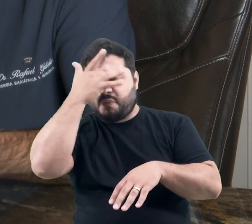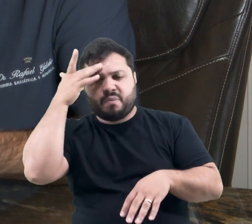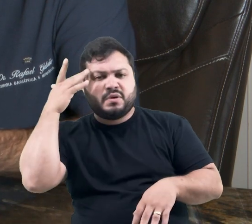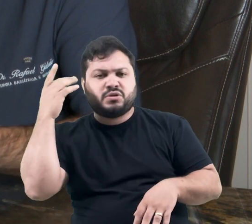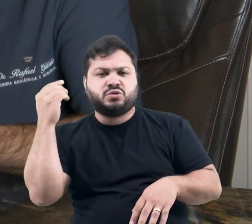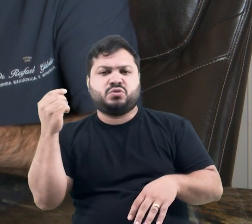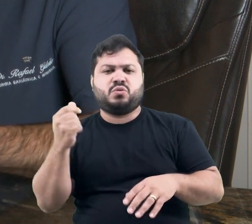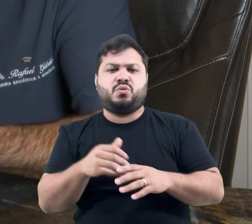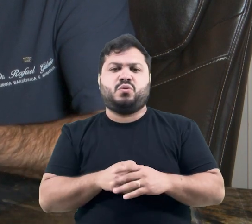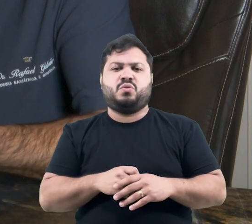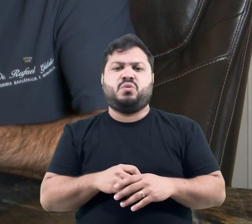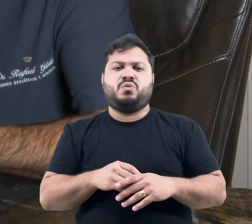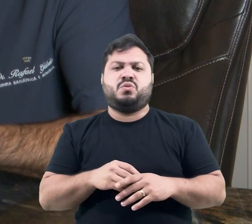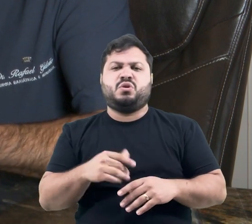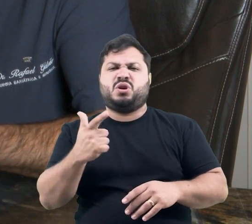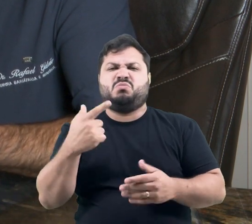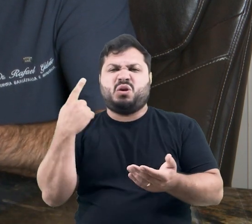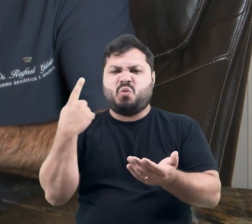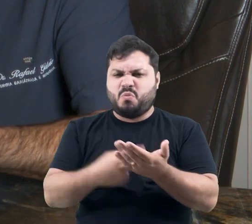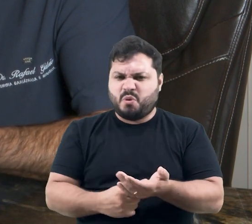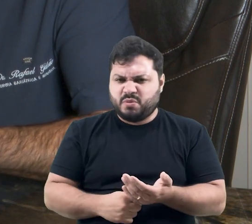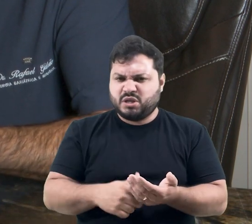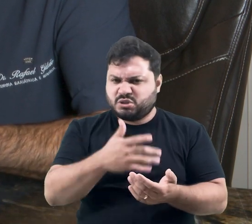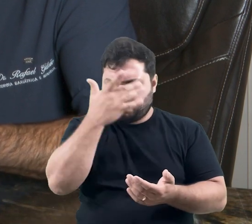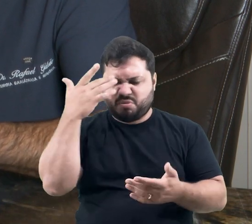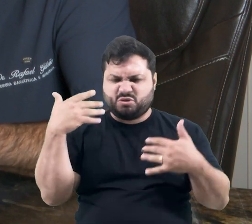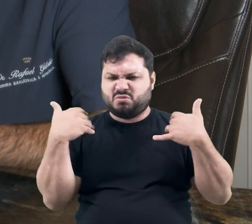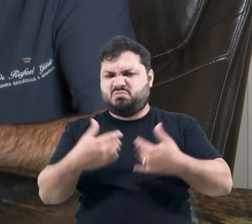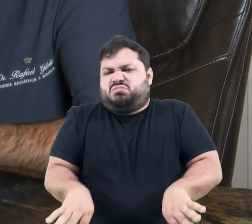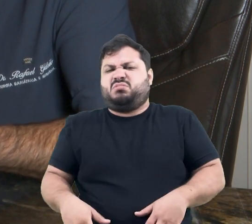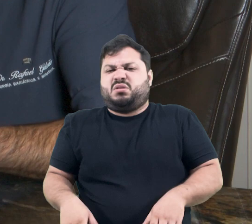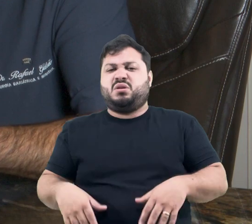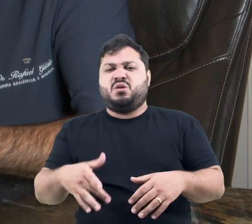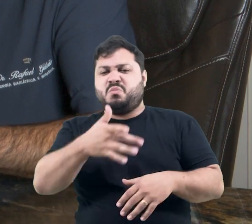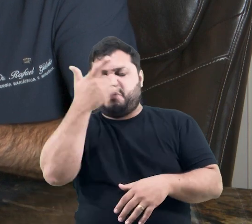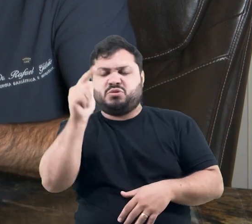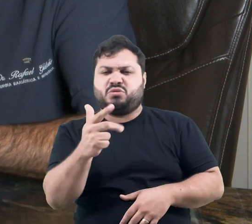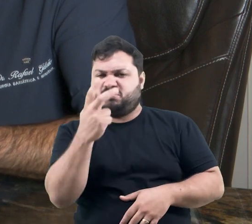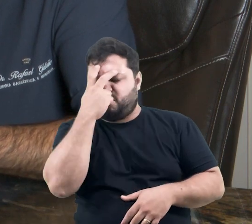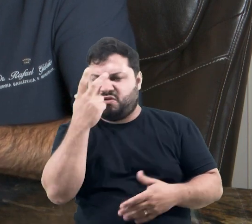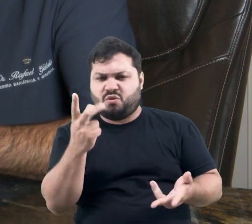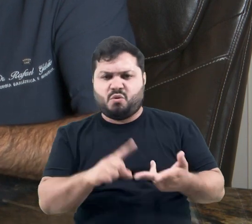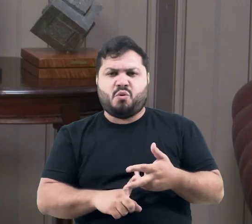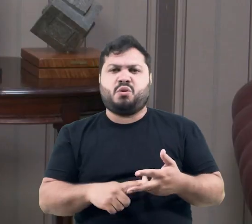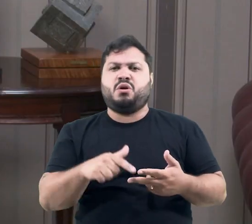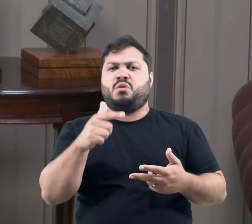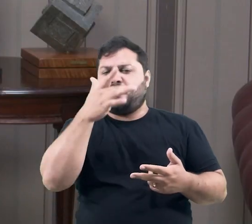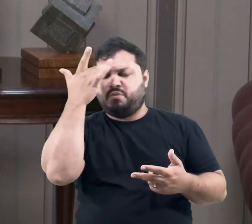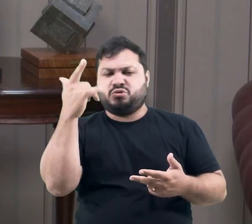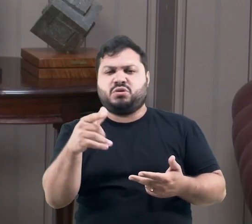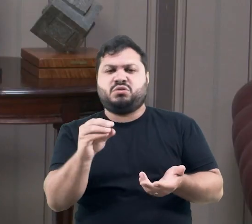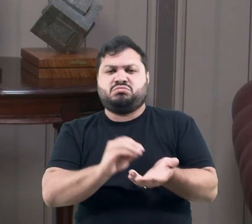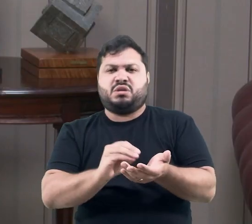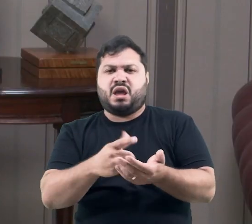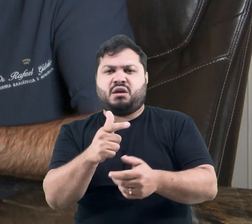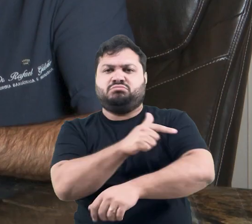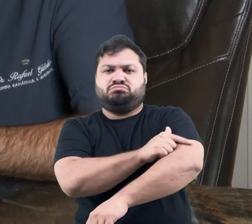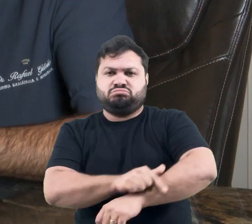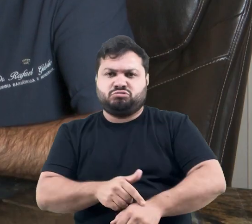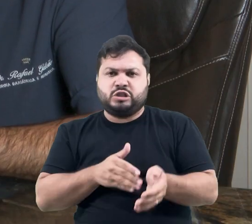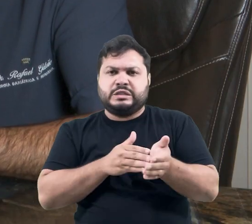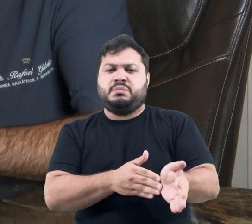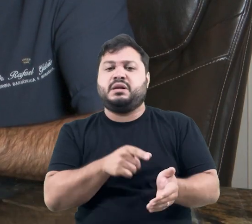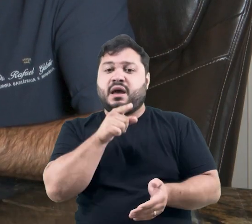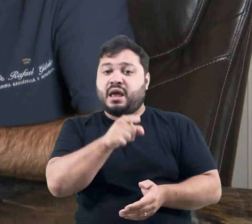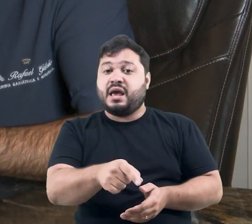como uma pessoa sem compromisso, com uma pessoa desleixada, com uma pessoa sem vergonha, com uma pessoa com falta de disciplina.